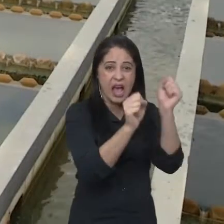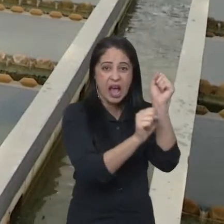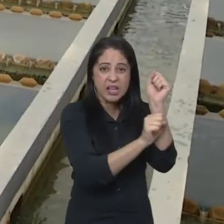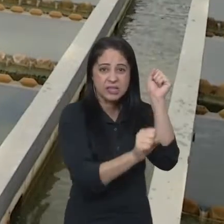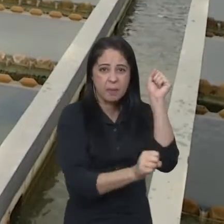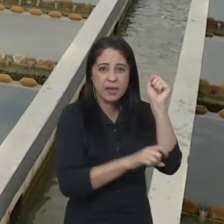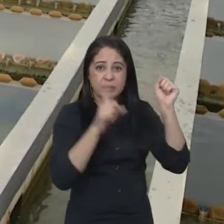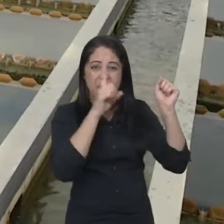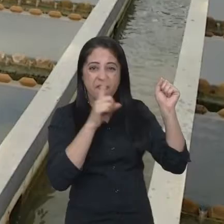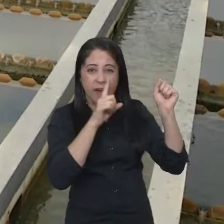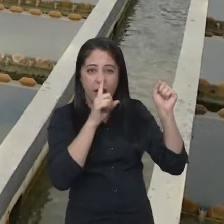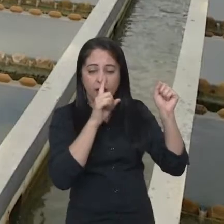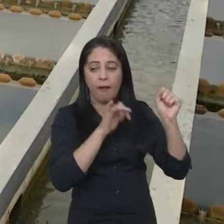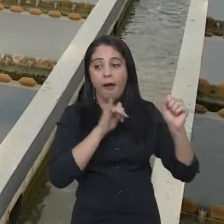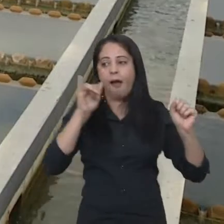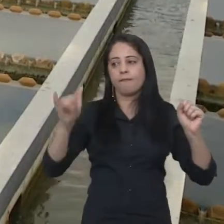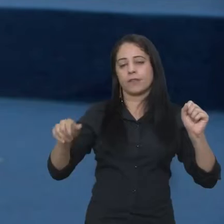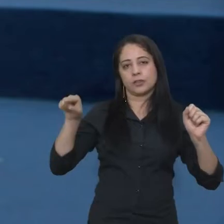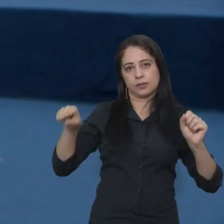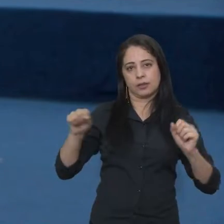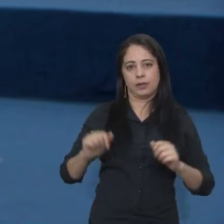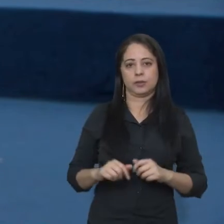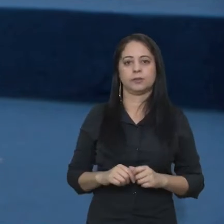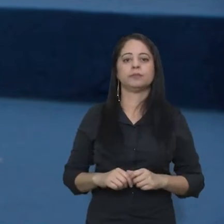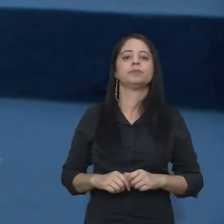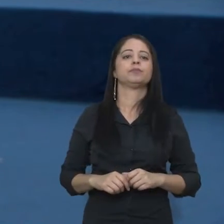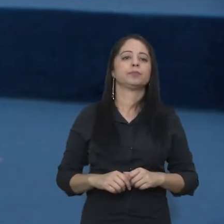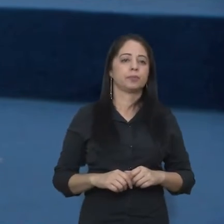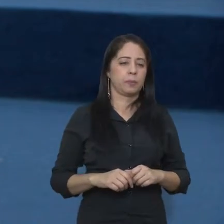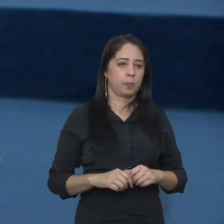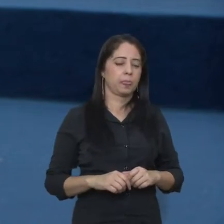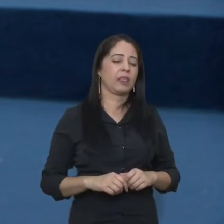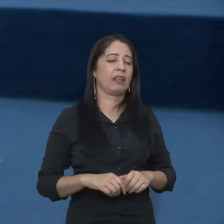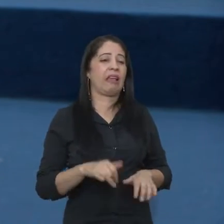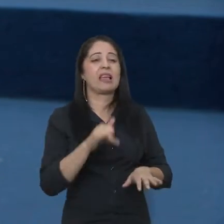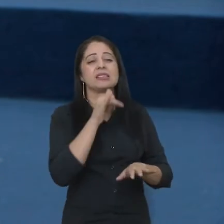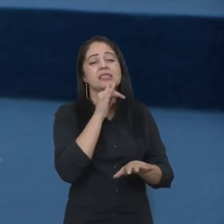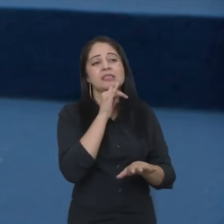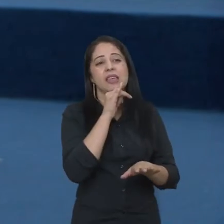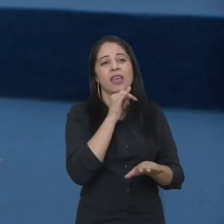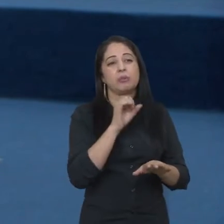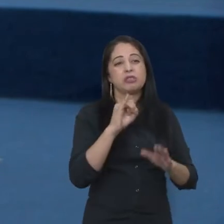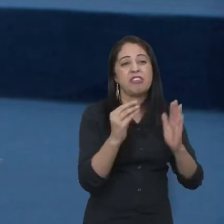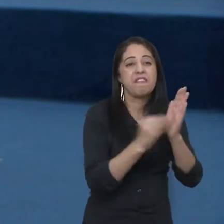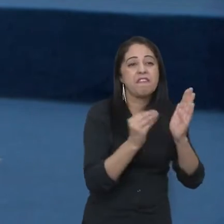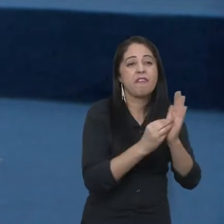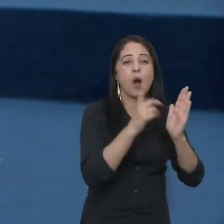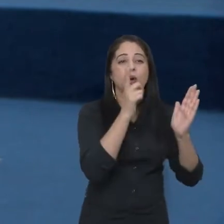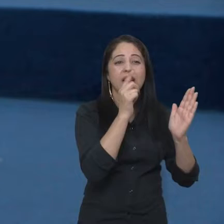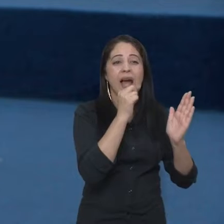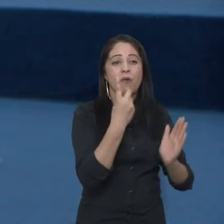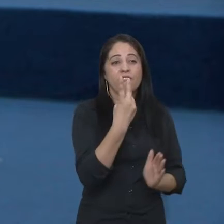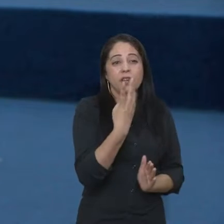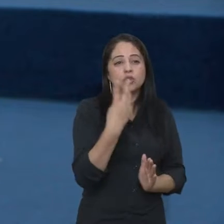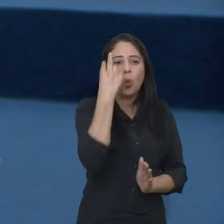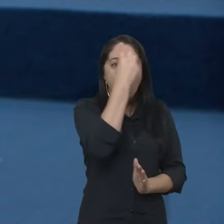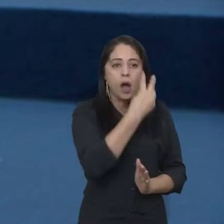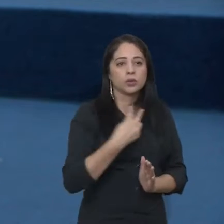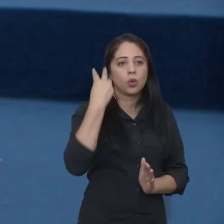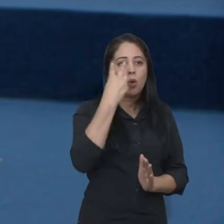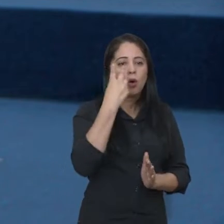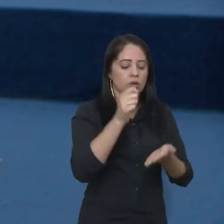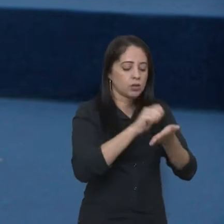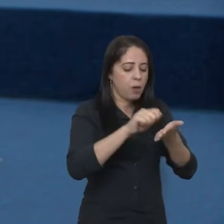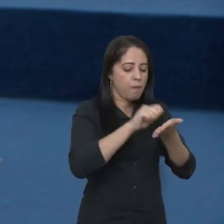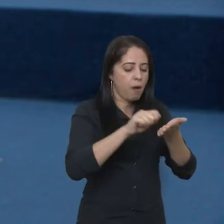de falha no fornecimento de água. Se nós temos falta de abastecimento por mais de 24 horas,